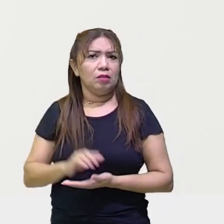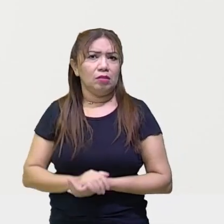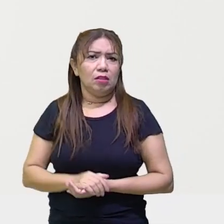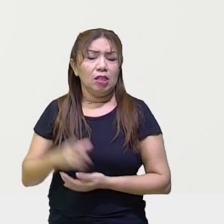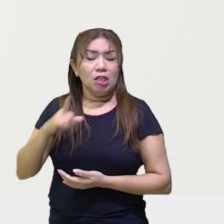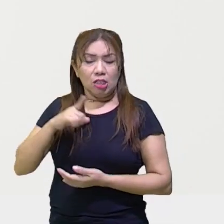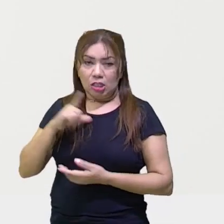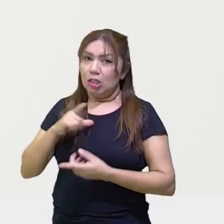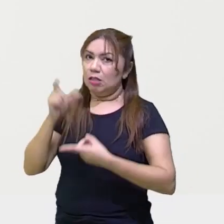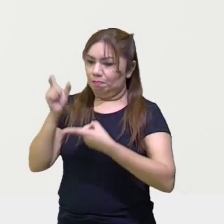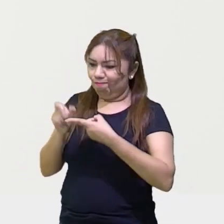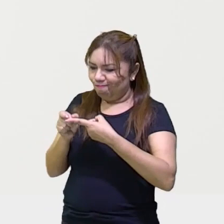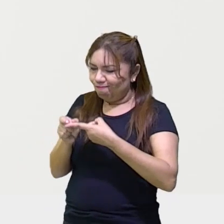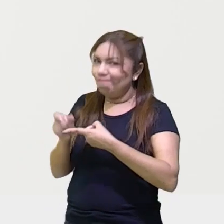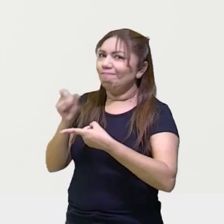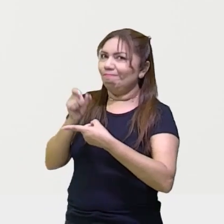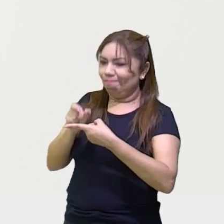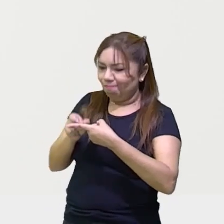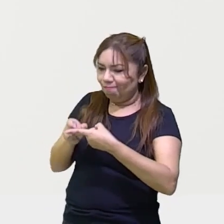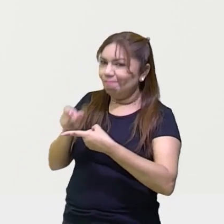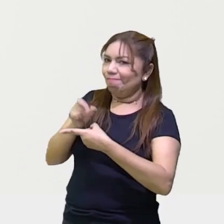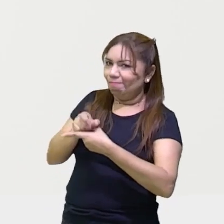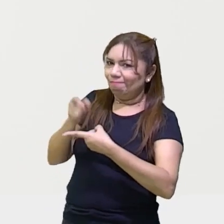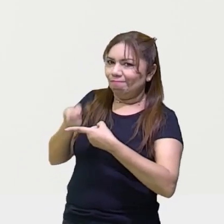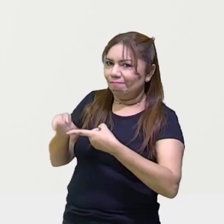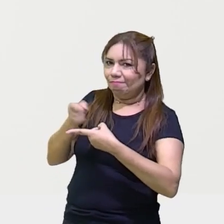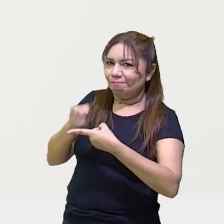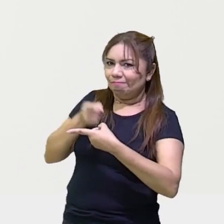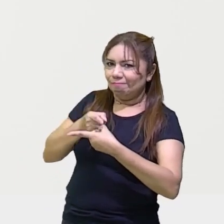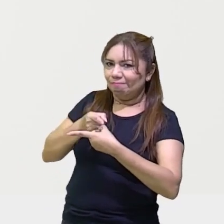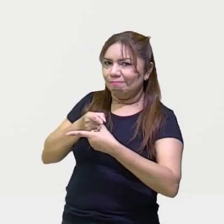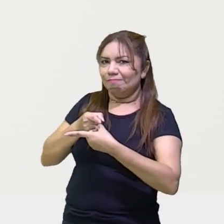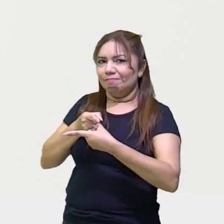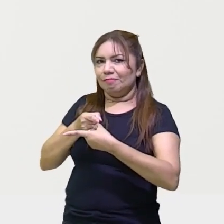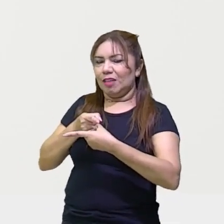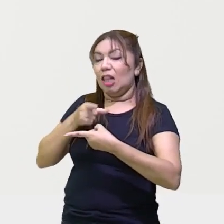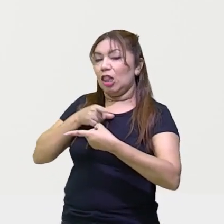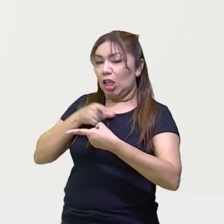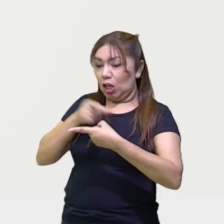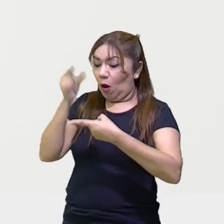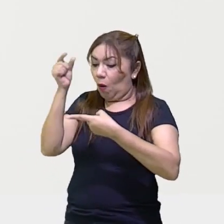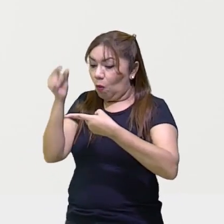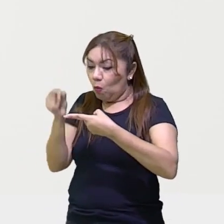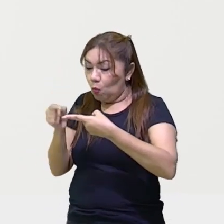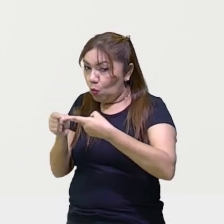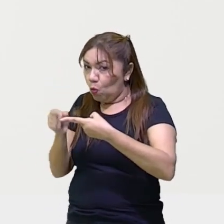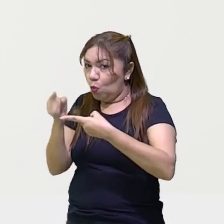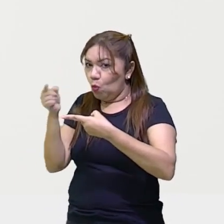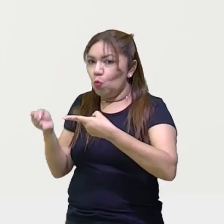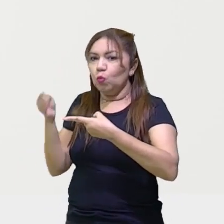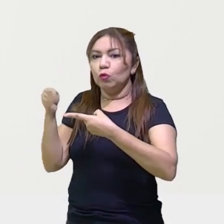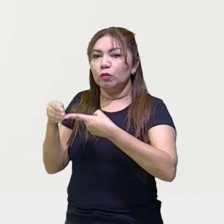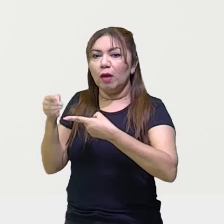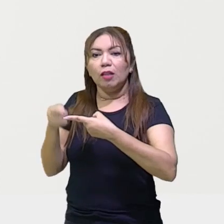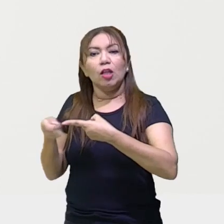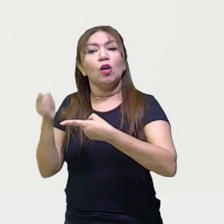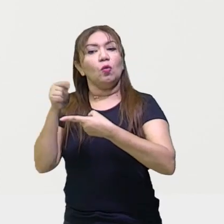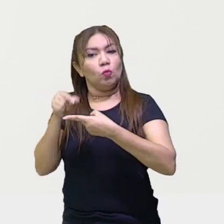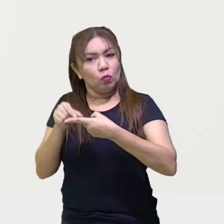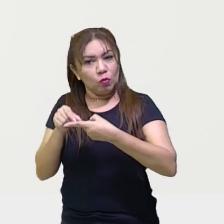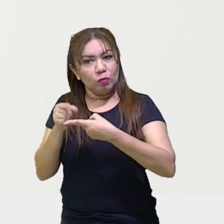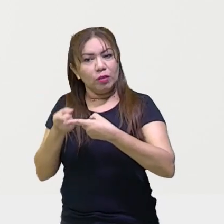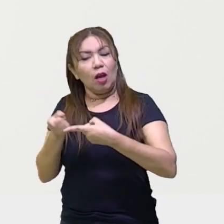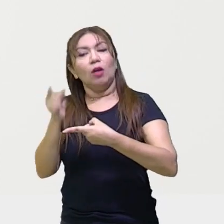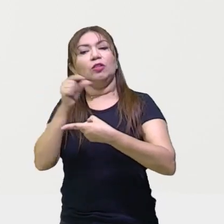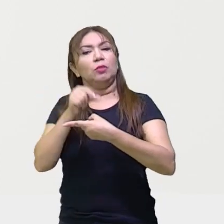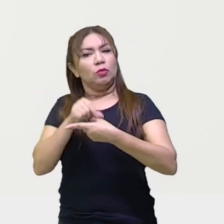de trás para frente, tá? Eu tenho a última, eu tenho a penúltima e tenho a